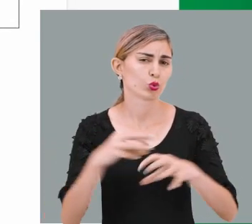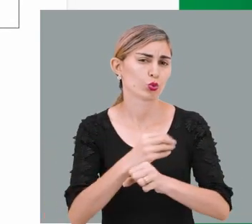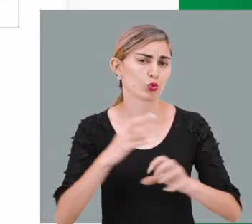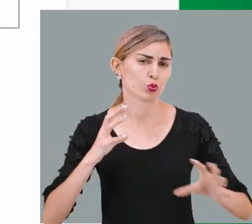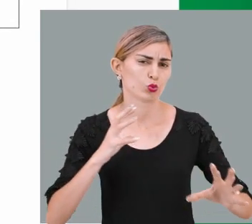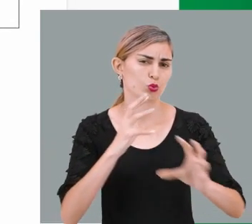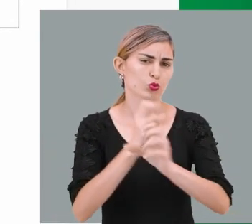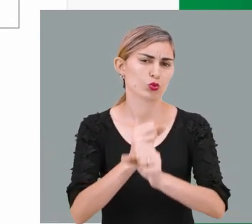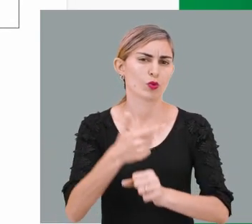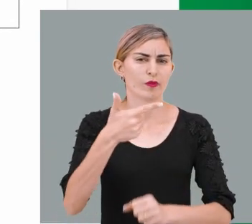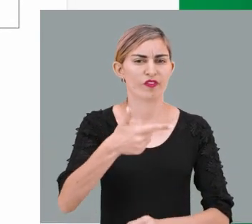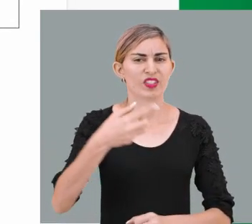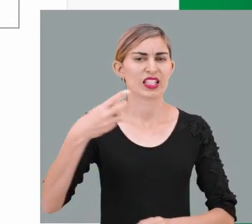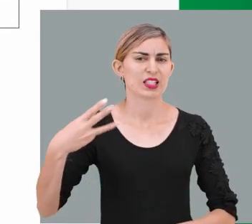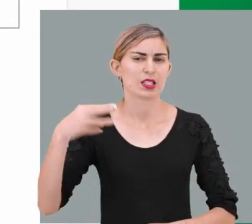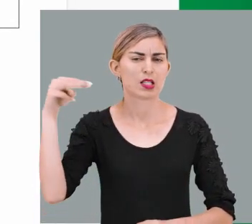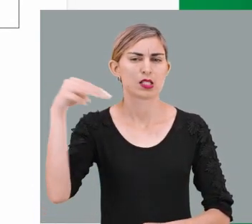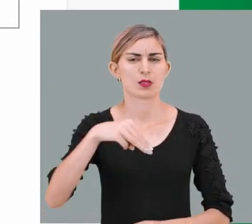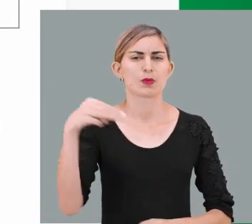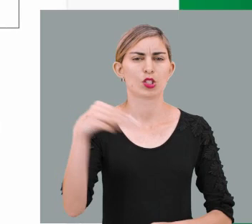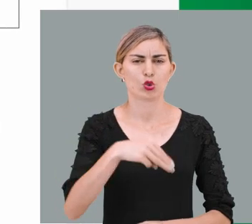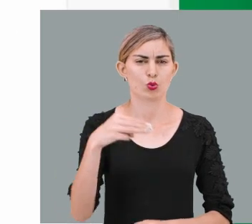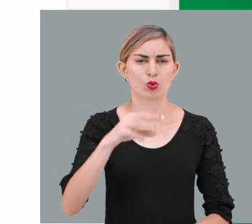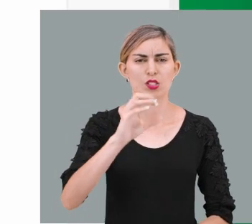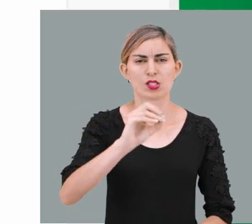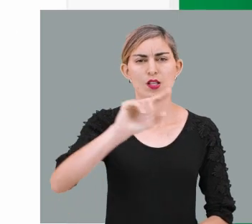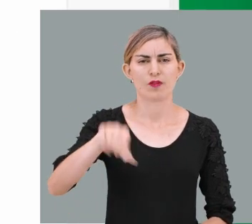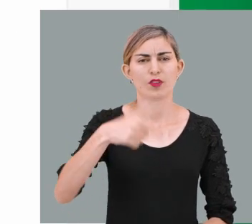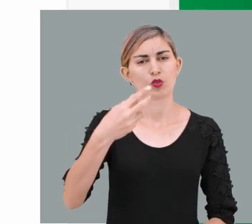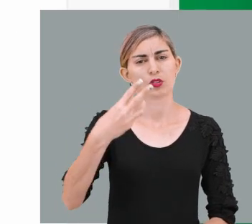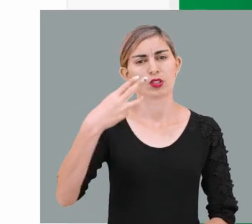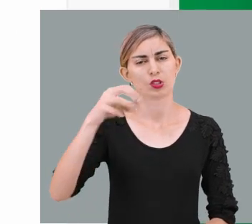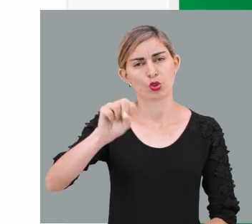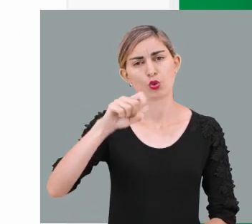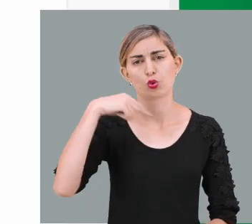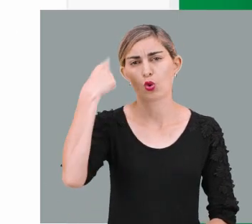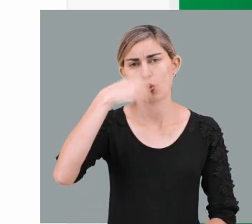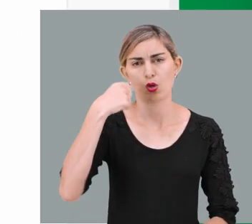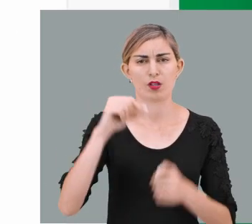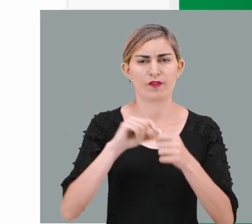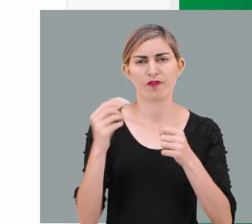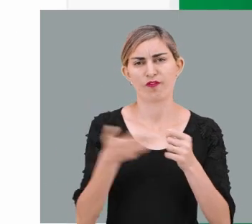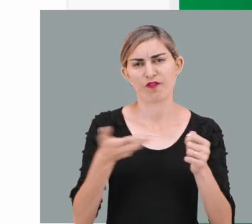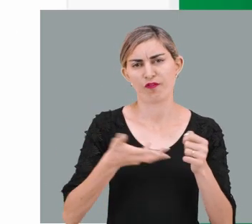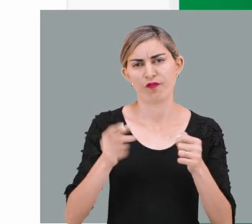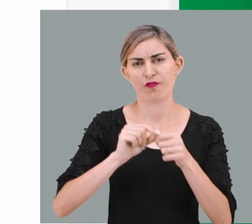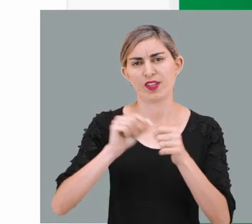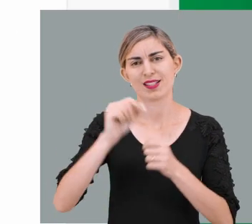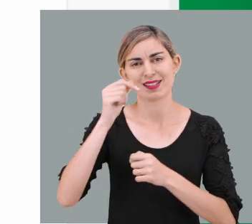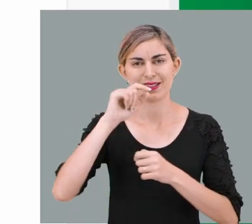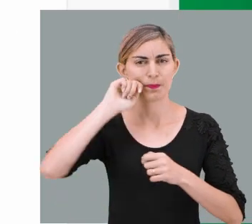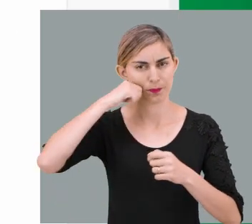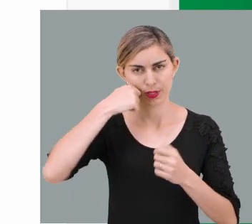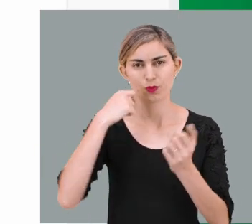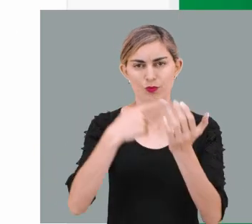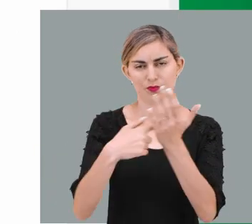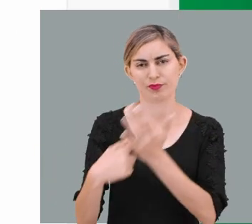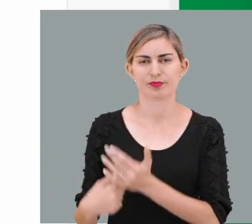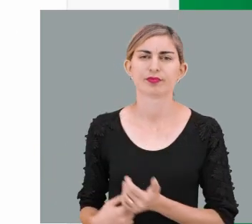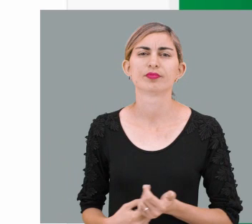total, seriam necessários 23 minutos ou 0,38 hora para produzir essa quantidade de